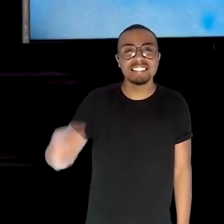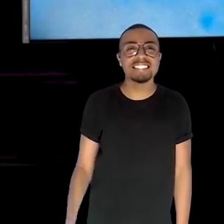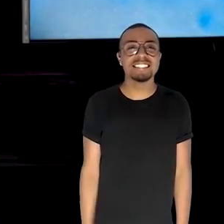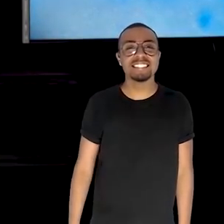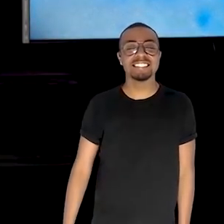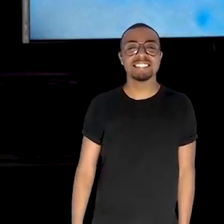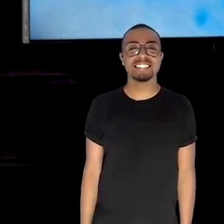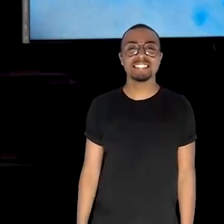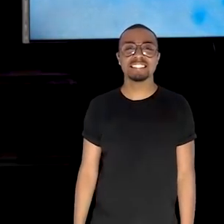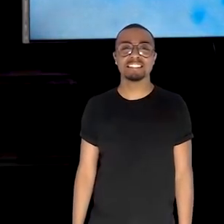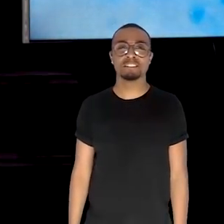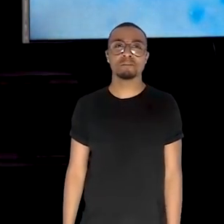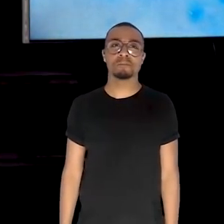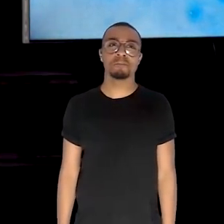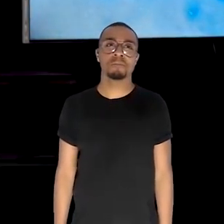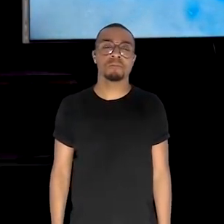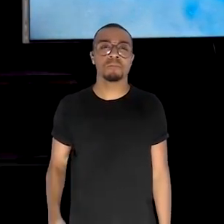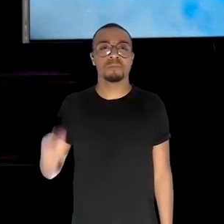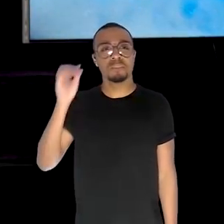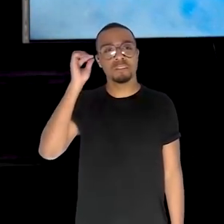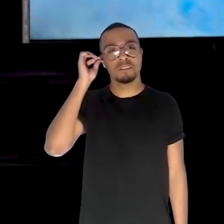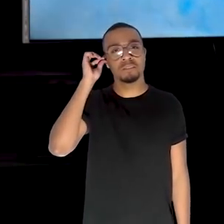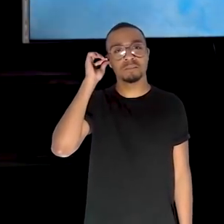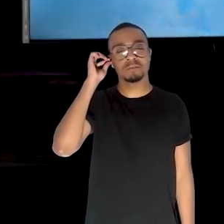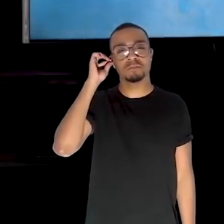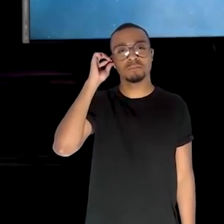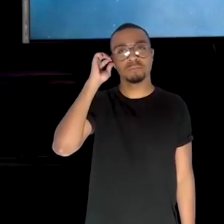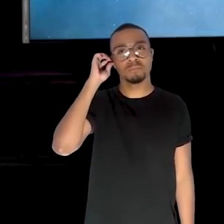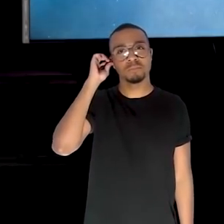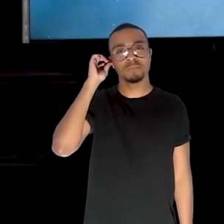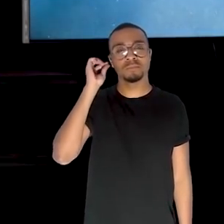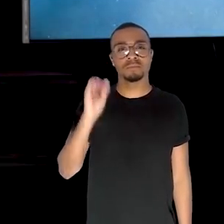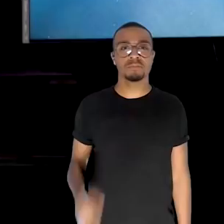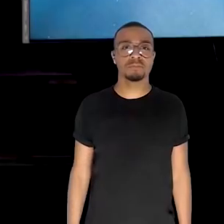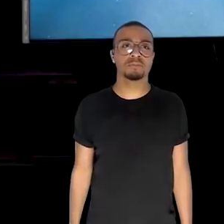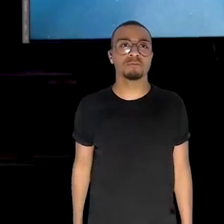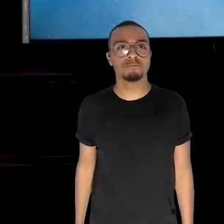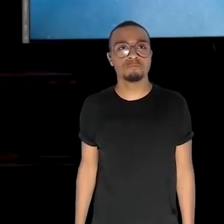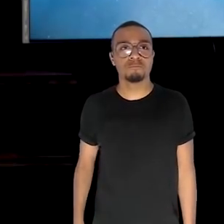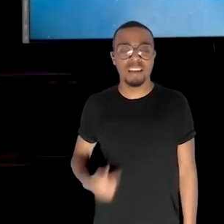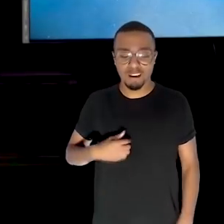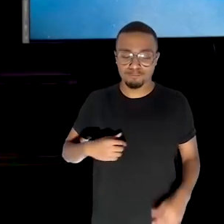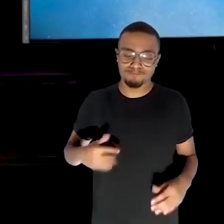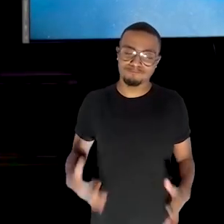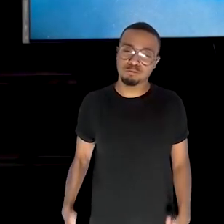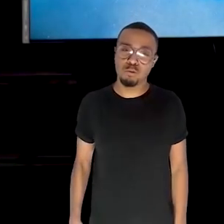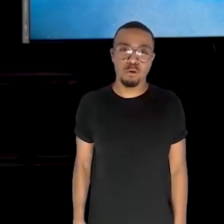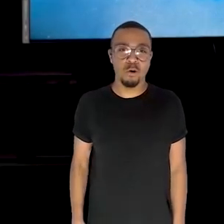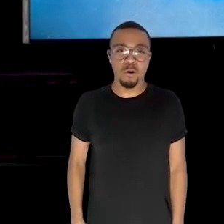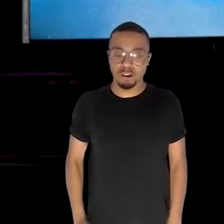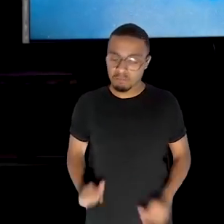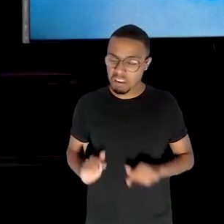Os sacrifícios, o meu pai vê. As renúncias,